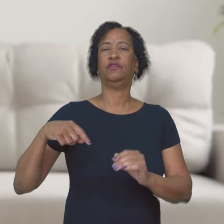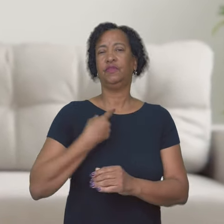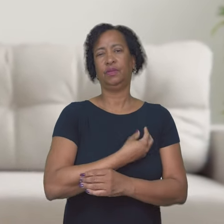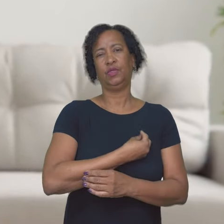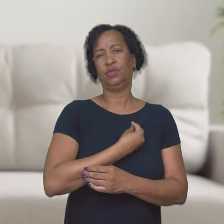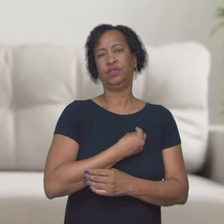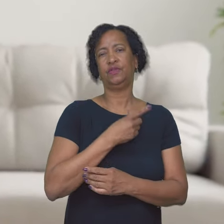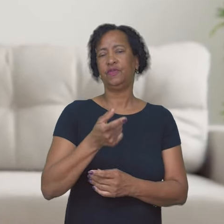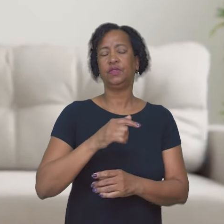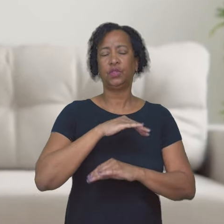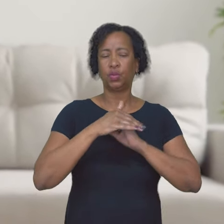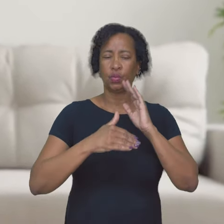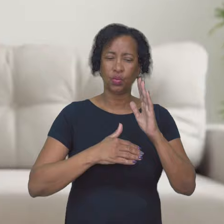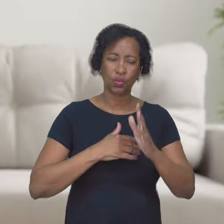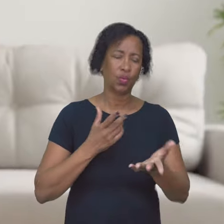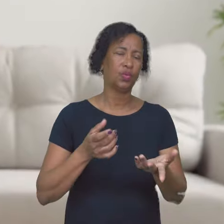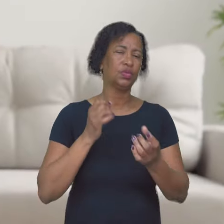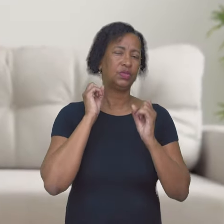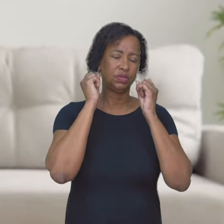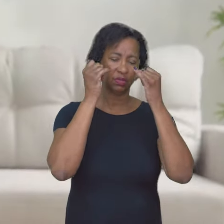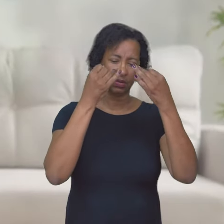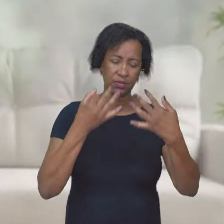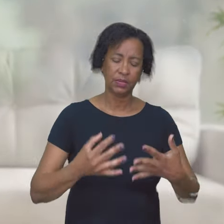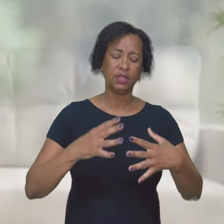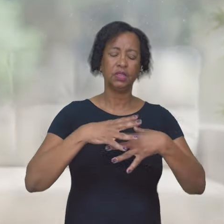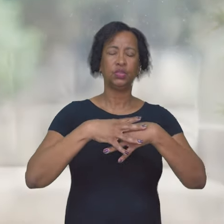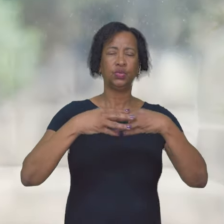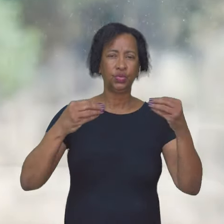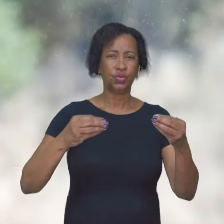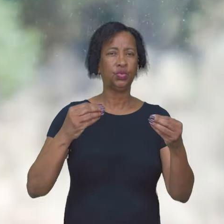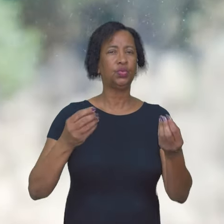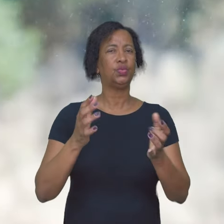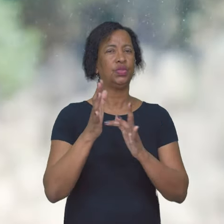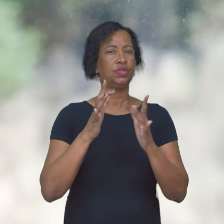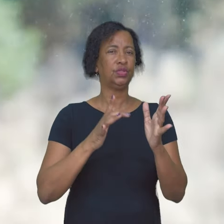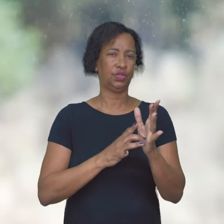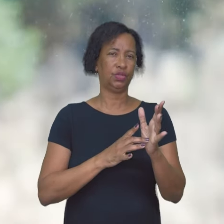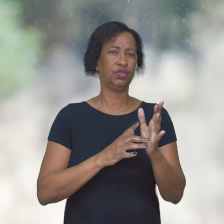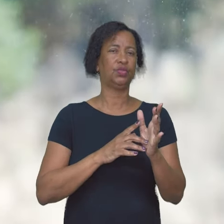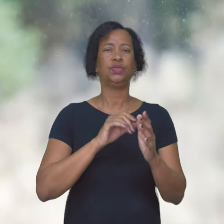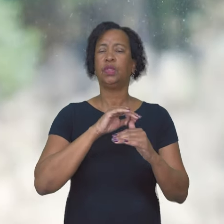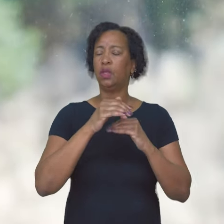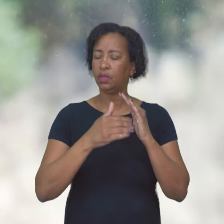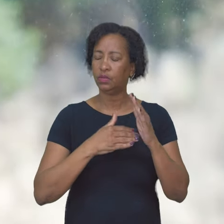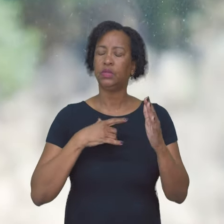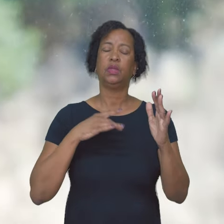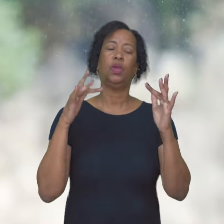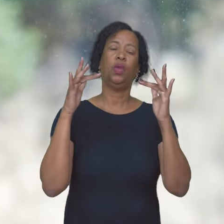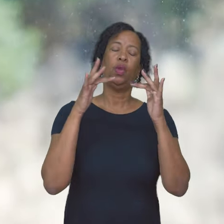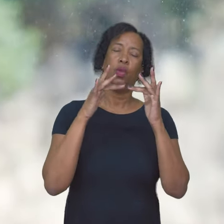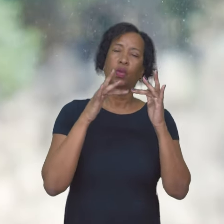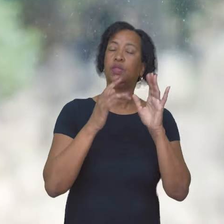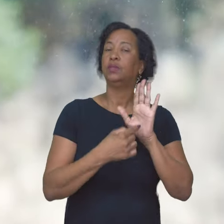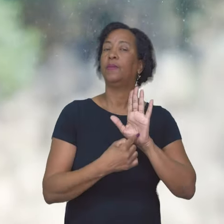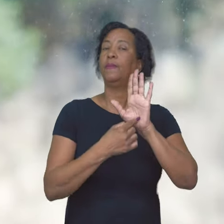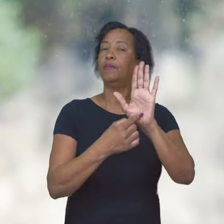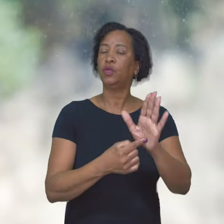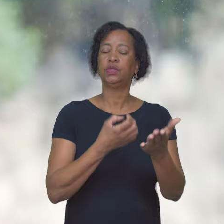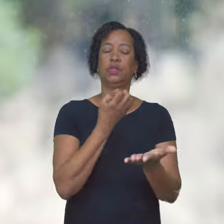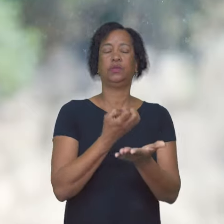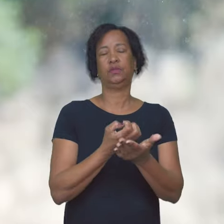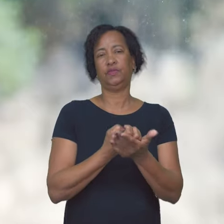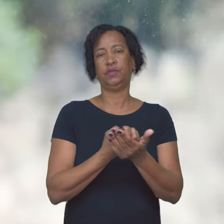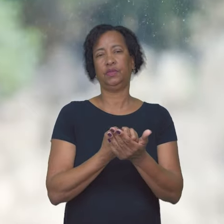relato sobre Ministério de curas de Jesus Cristo é isso que é contado nos Evangelhos Será que ele sempre